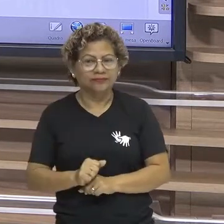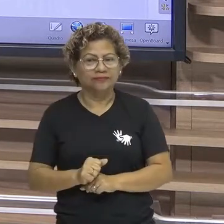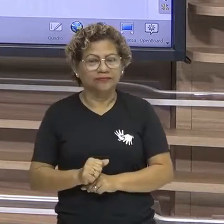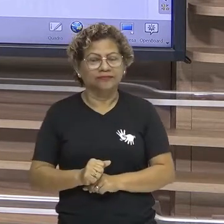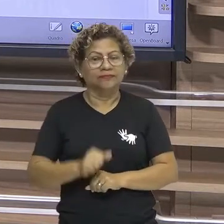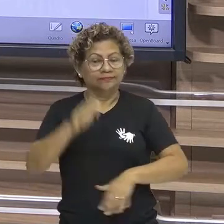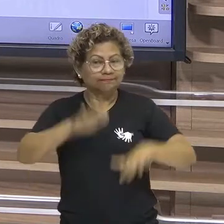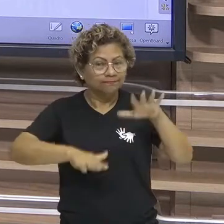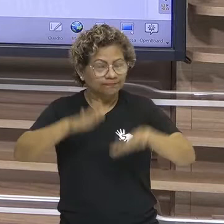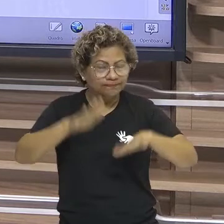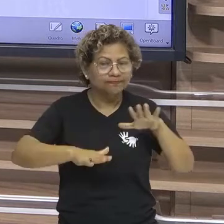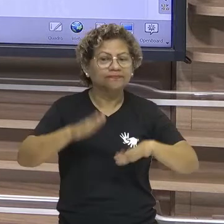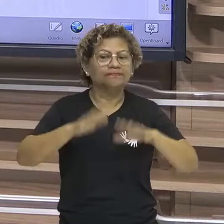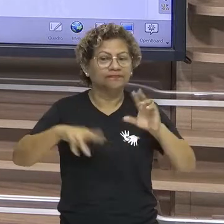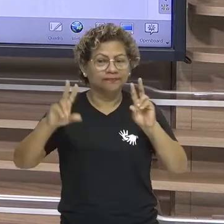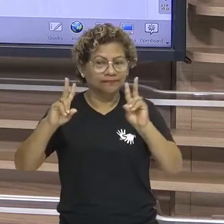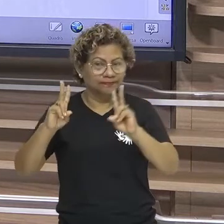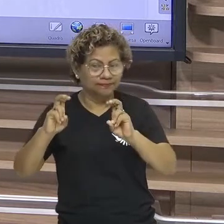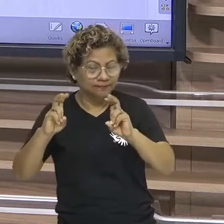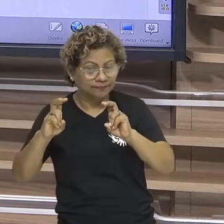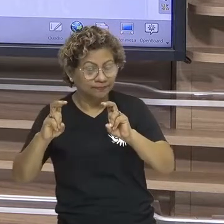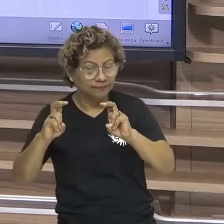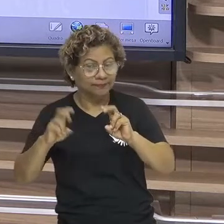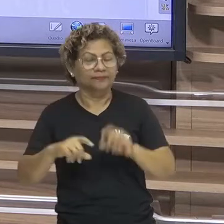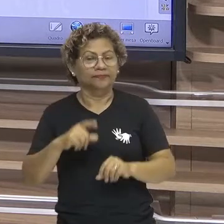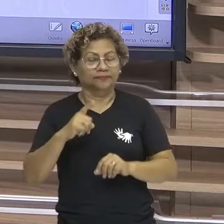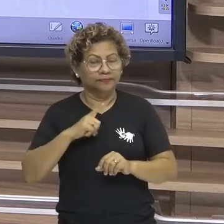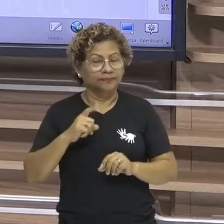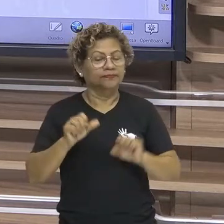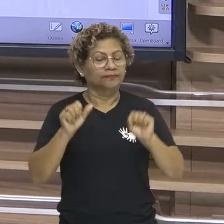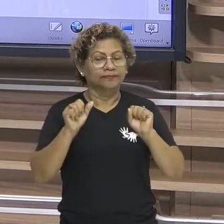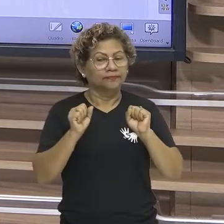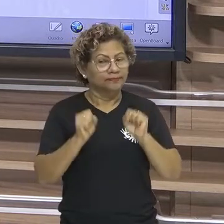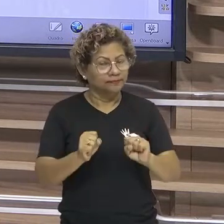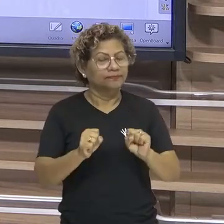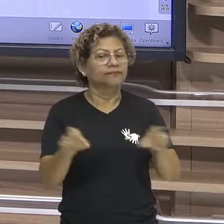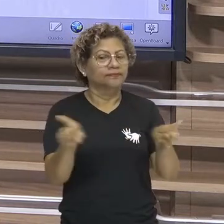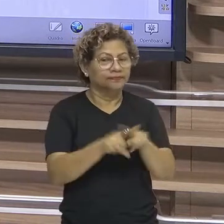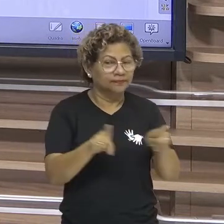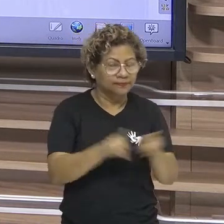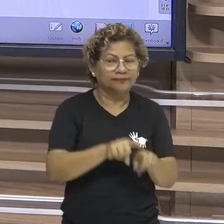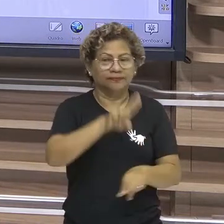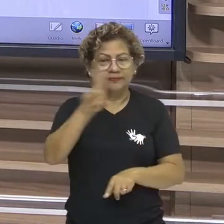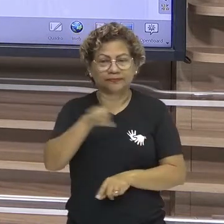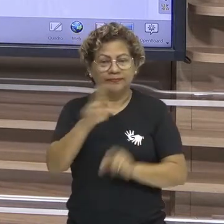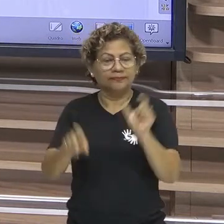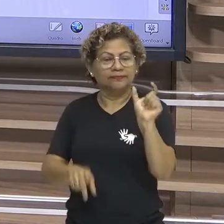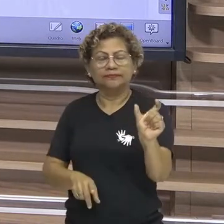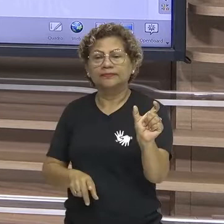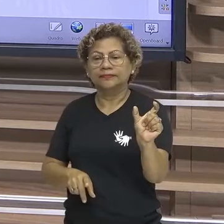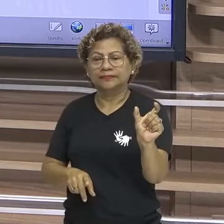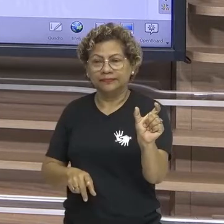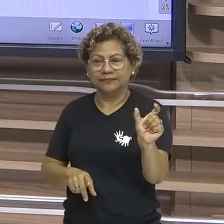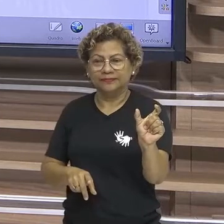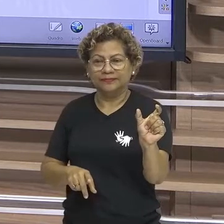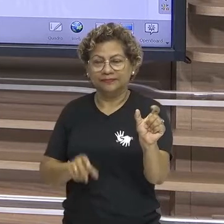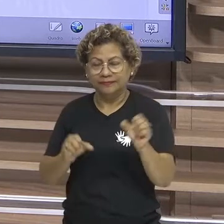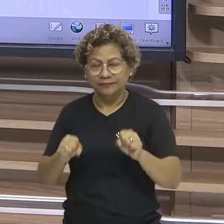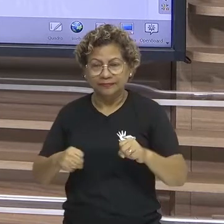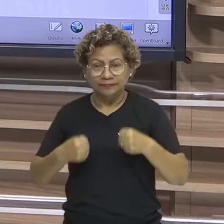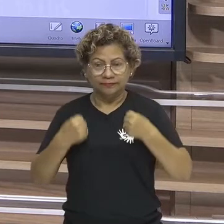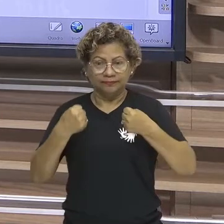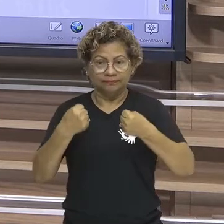falar aqui, né, no contexto da física. A gente pode usar a palavra força em determinados conceitos diferentes, que